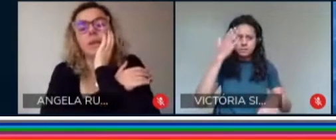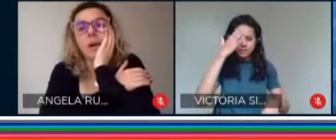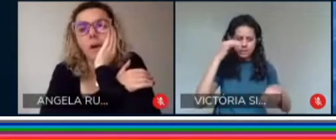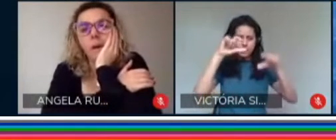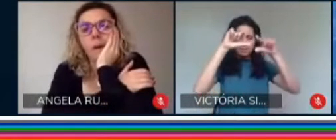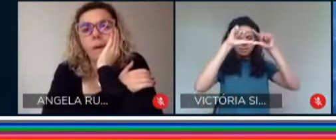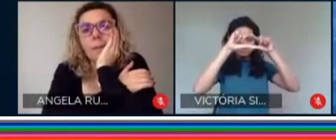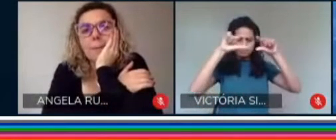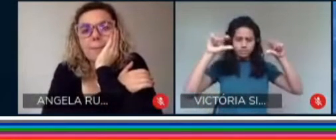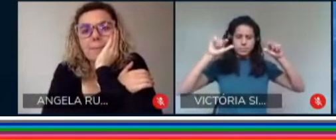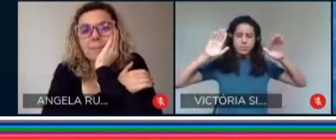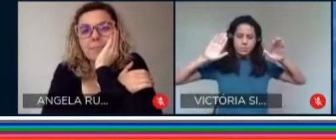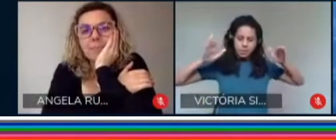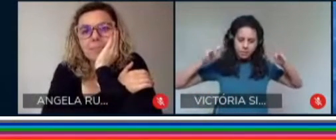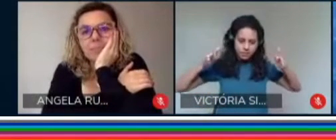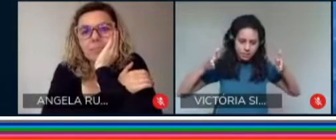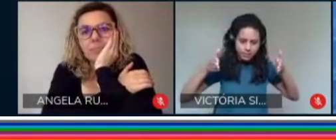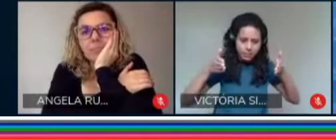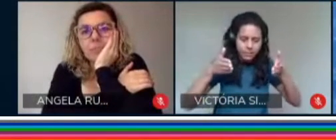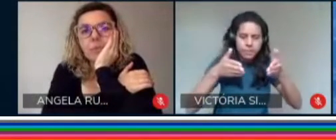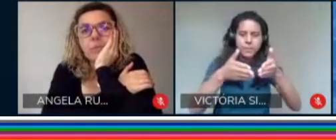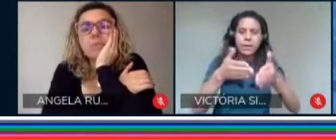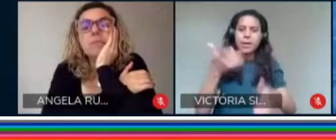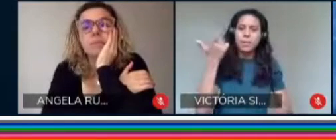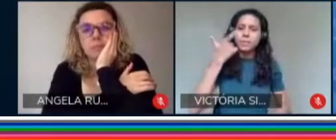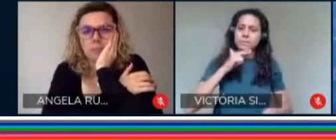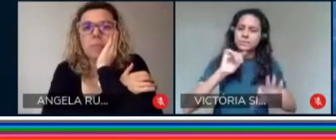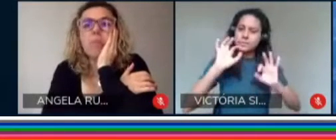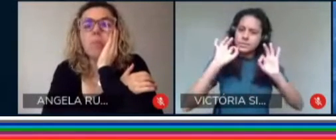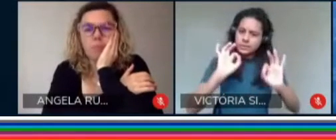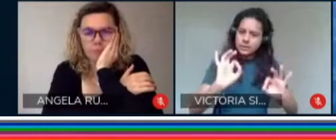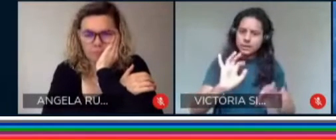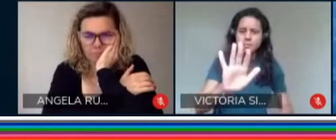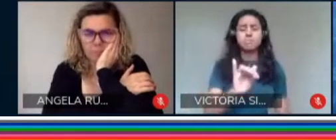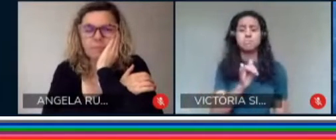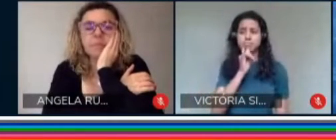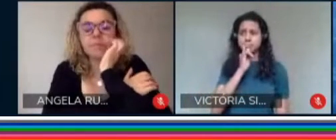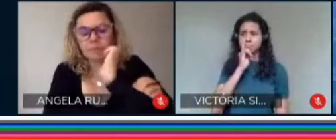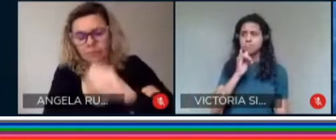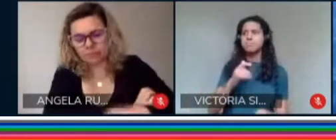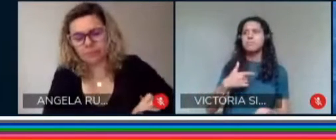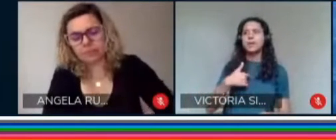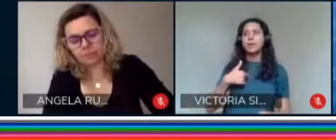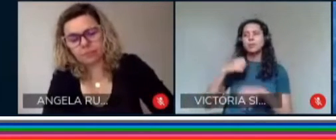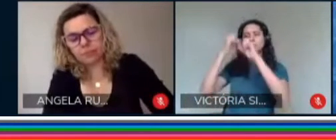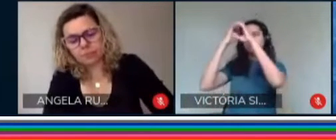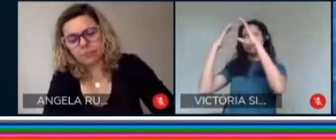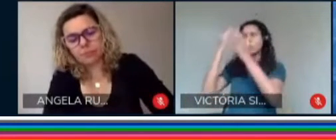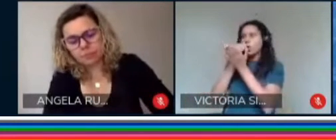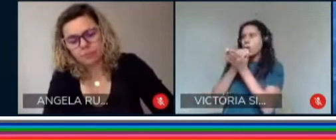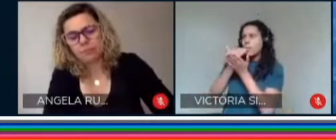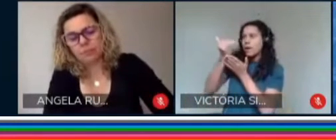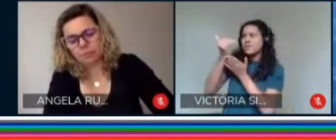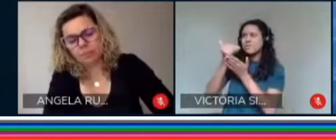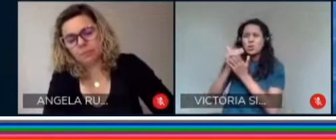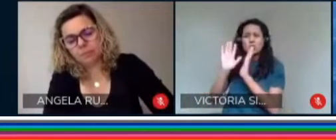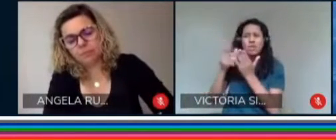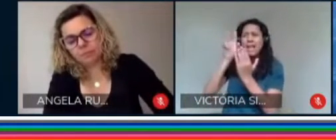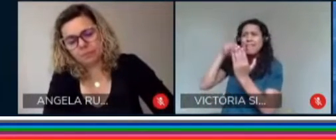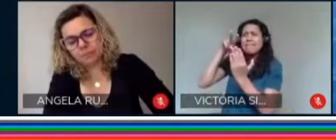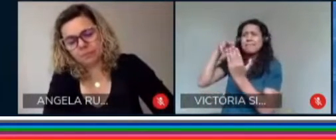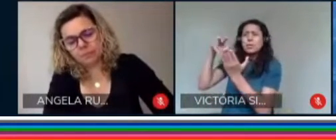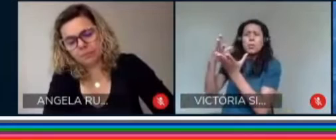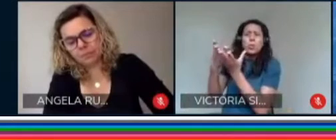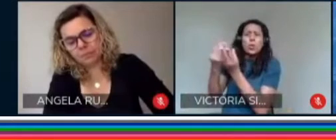na pesquisa toda, né? Porque lá pelas tantas, lá eu li tanta coisa que eu identifico que não era bem isso que eu queria